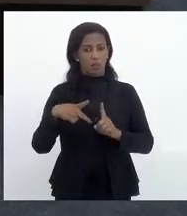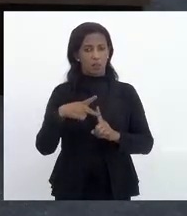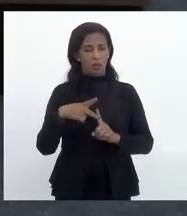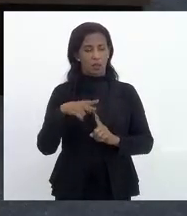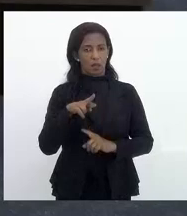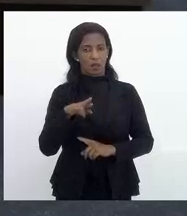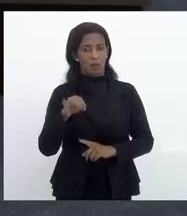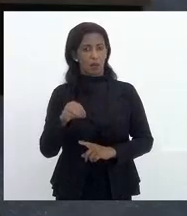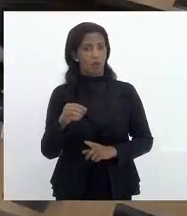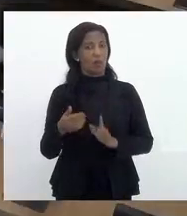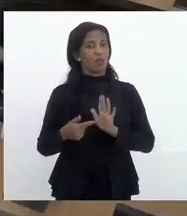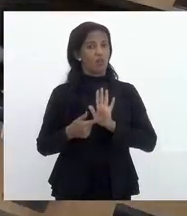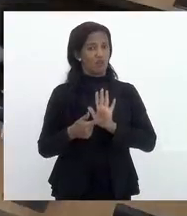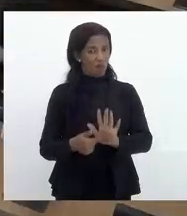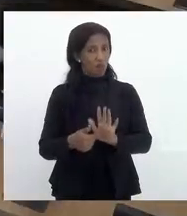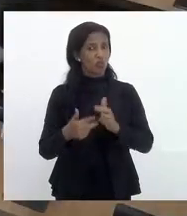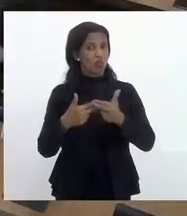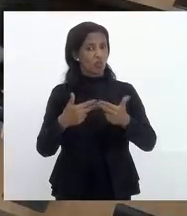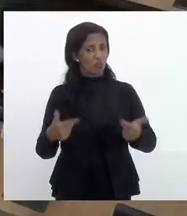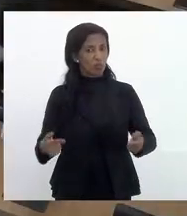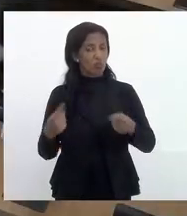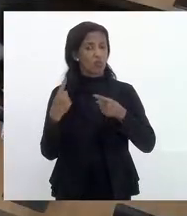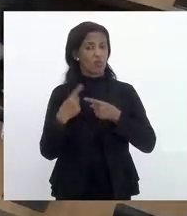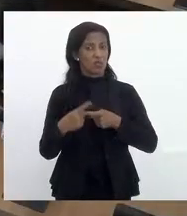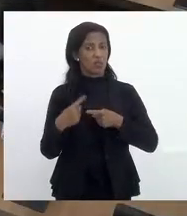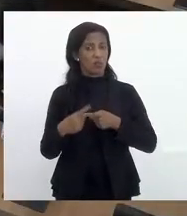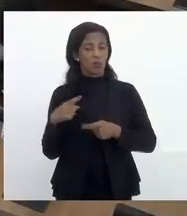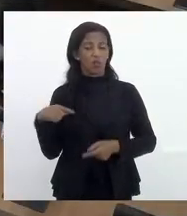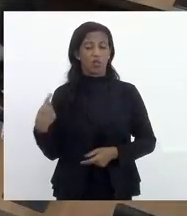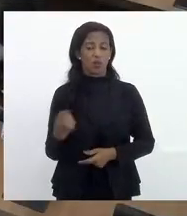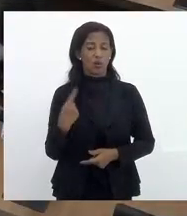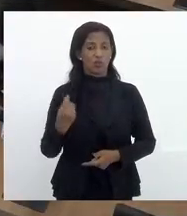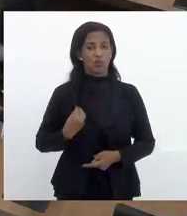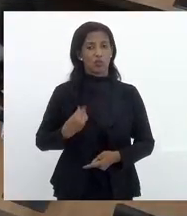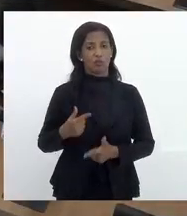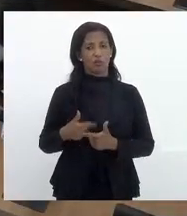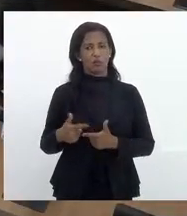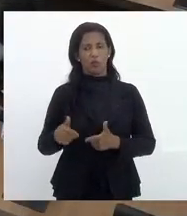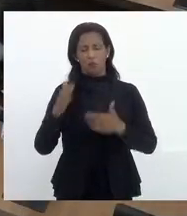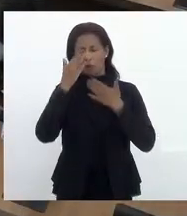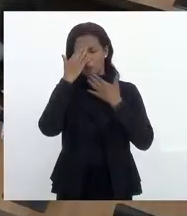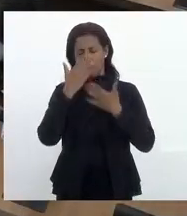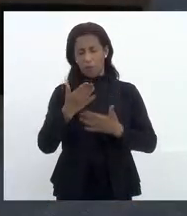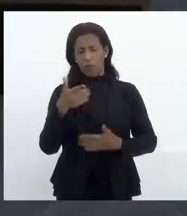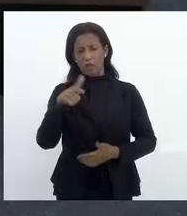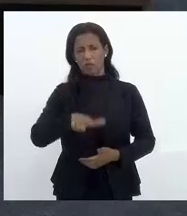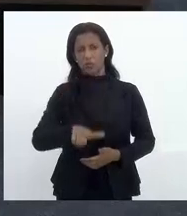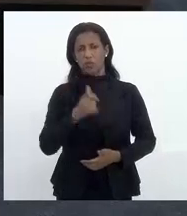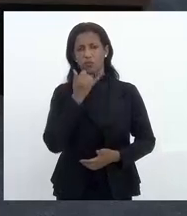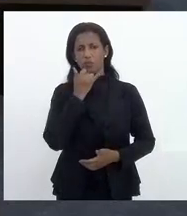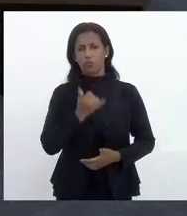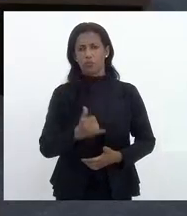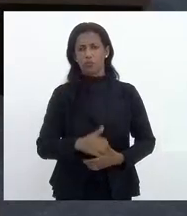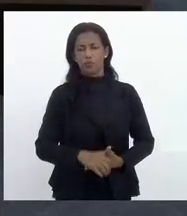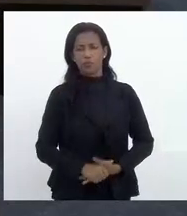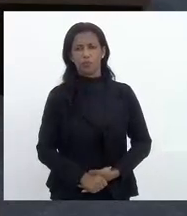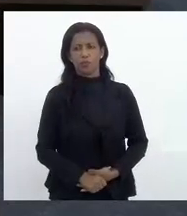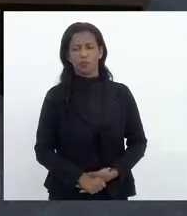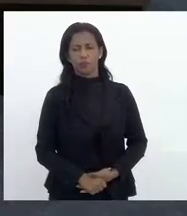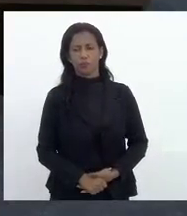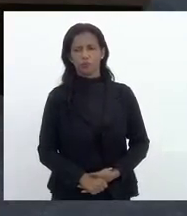que vai mostrar muita coisa e porque nós estamos nessa situação Obrigado por exercer mais uma vez disco de